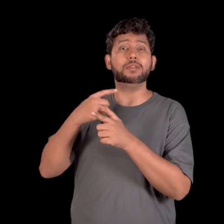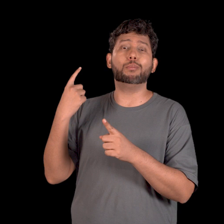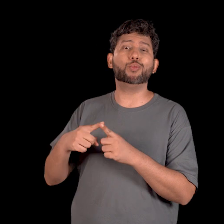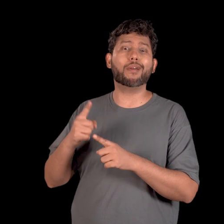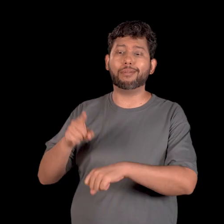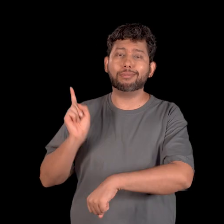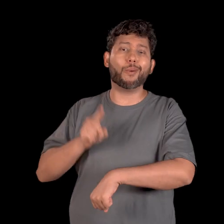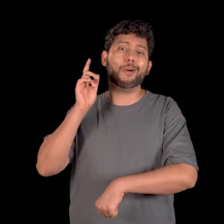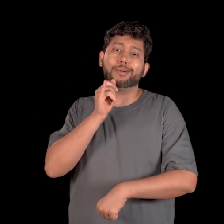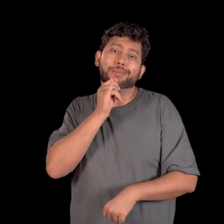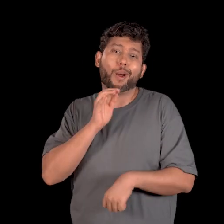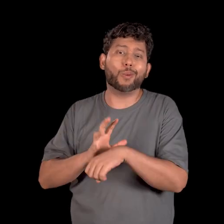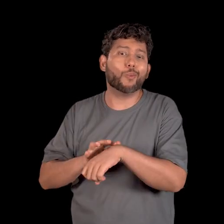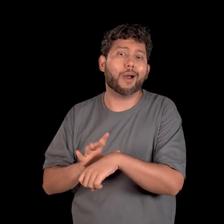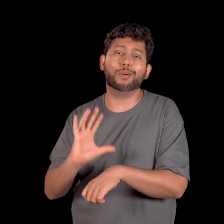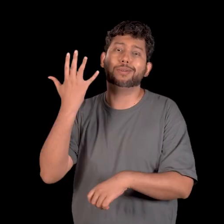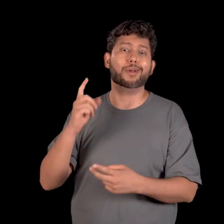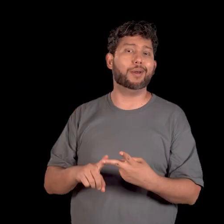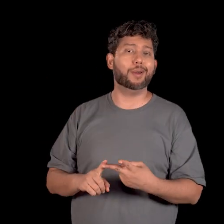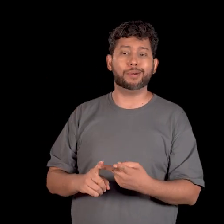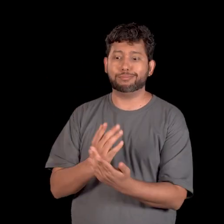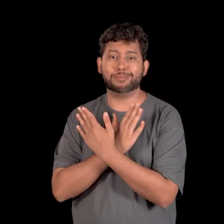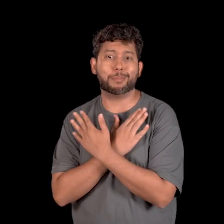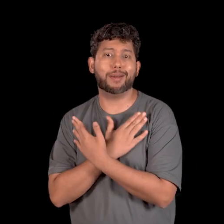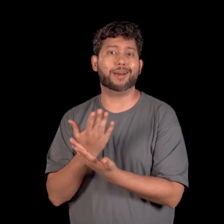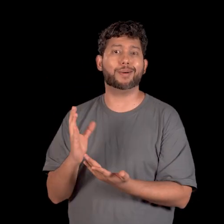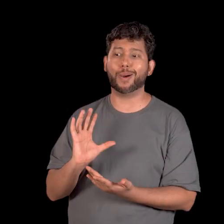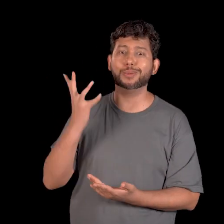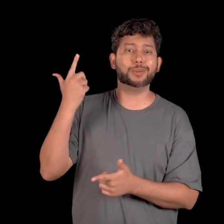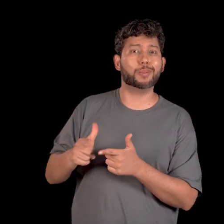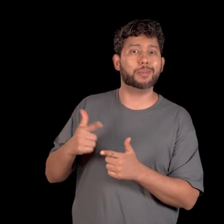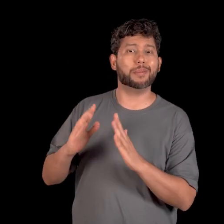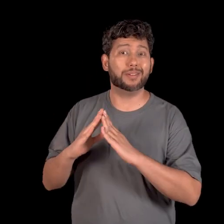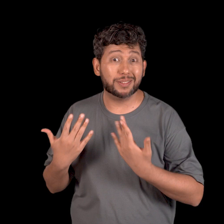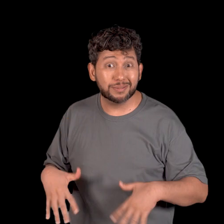Às vezes, fazemos dívidas por conta de imprevistos, como uma doença,